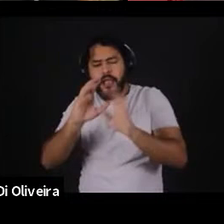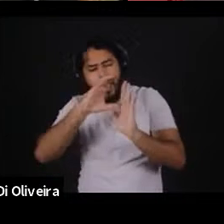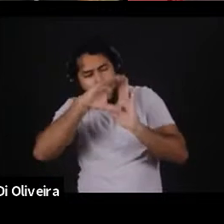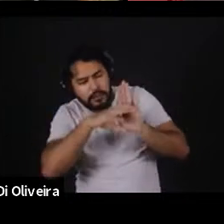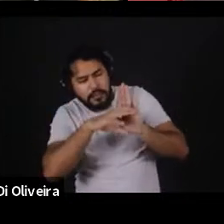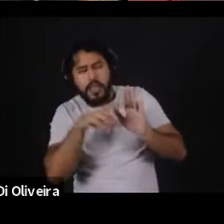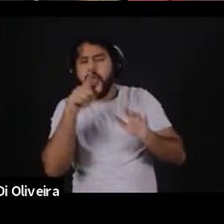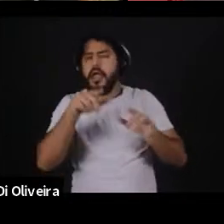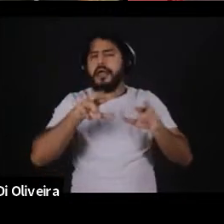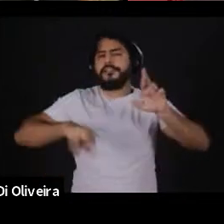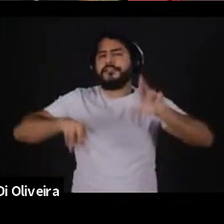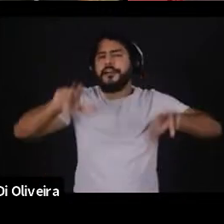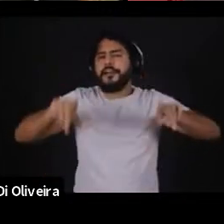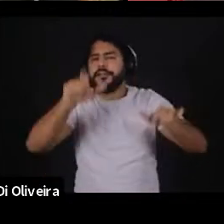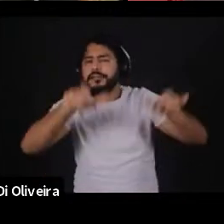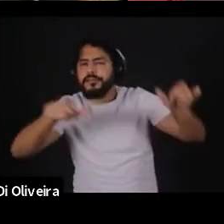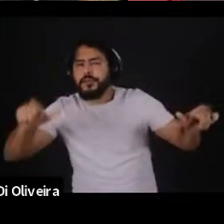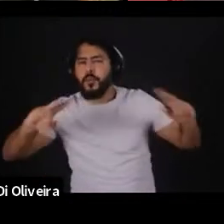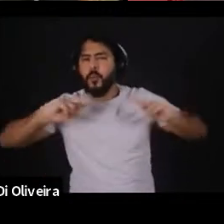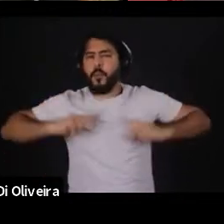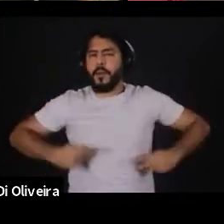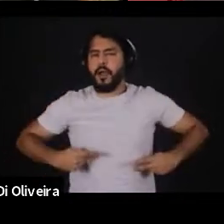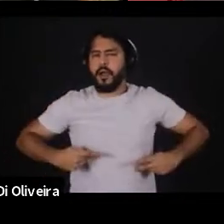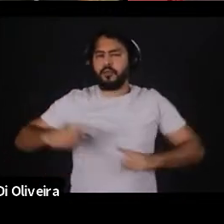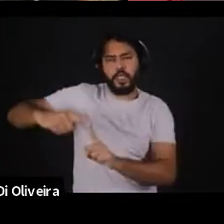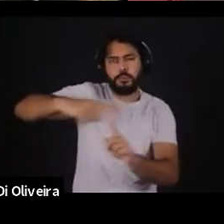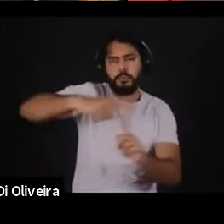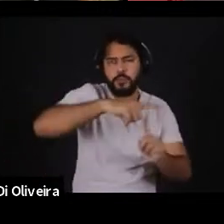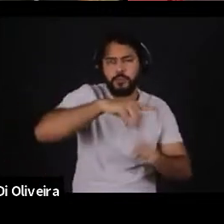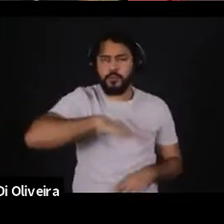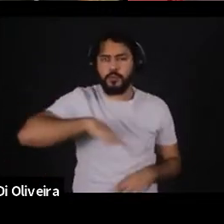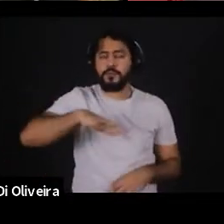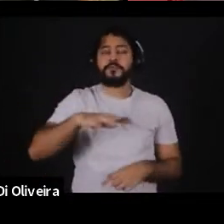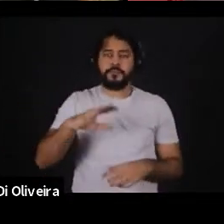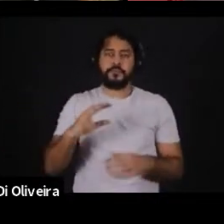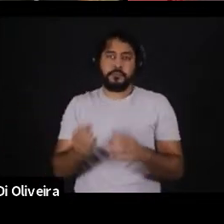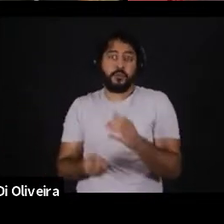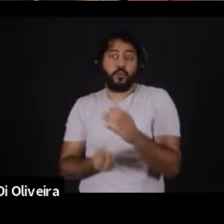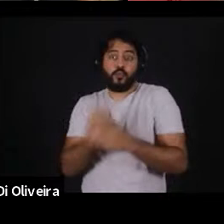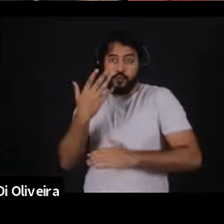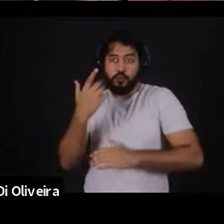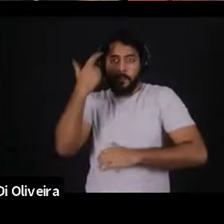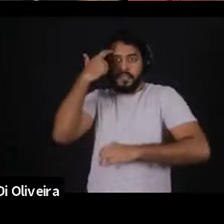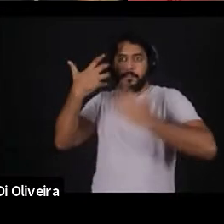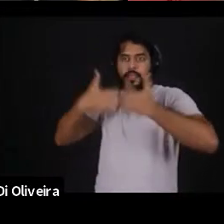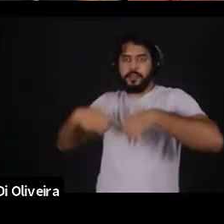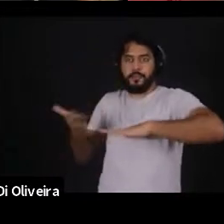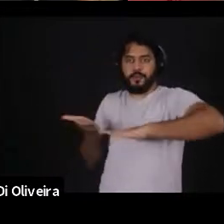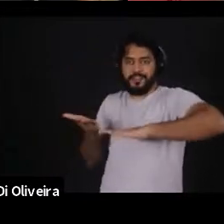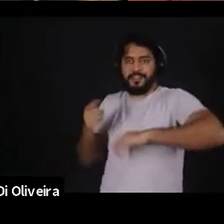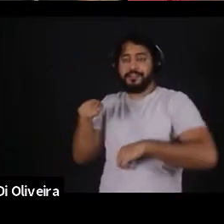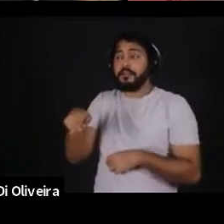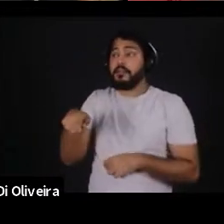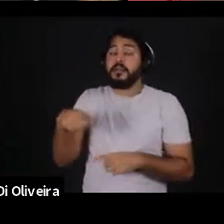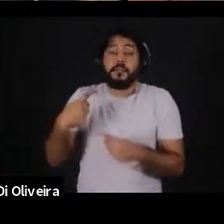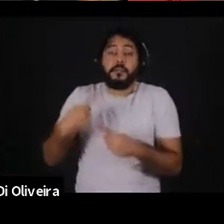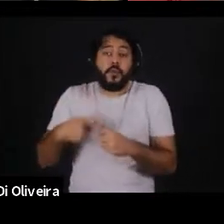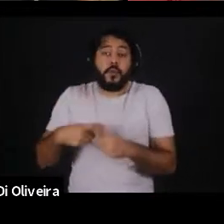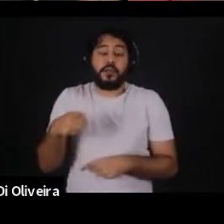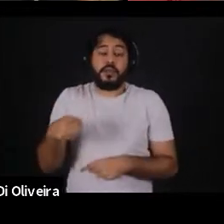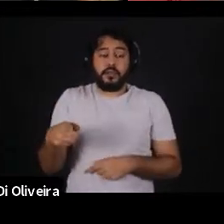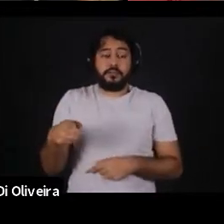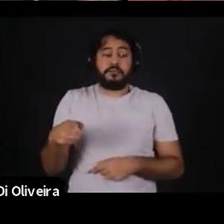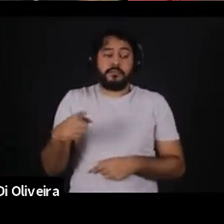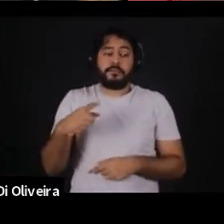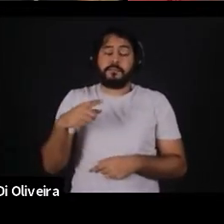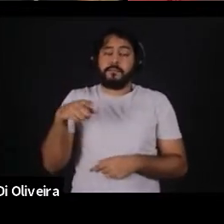foi construtiva do pensamento moderno. E para mim e para a gente era interessante usar o símbolo de bicondicional, porque também, caminhando junto com